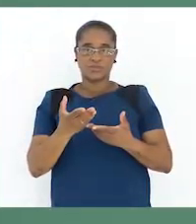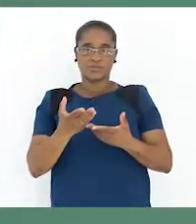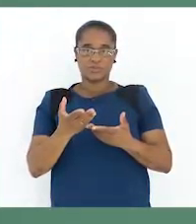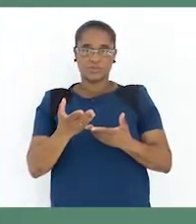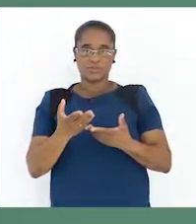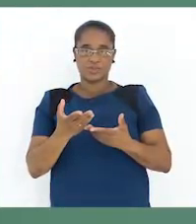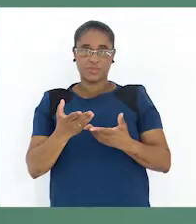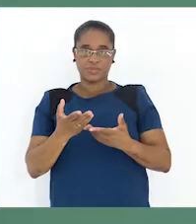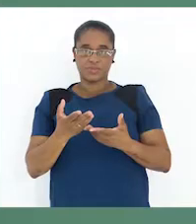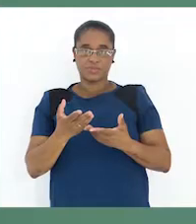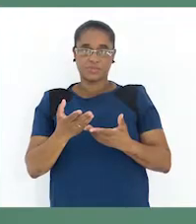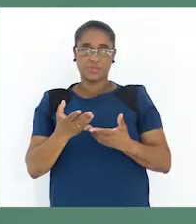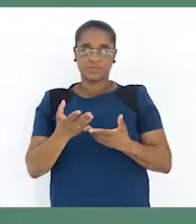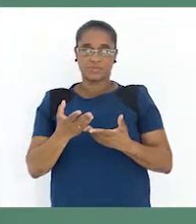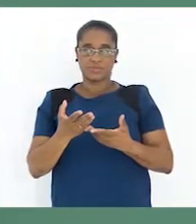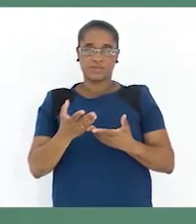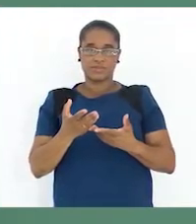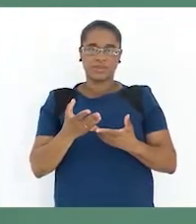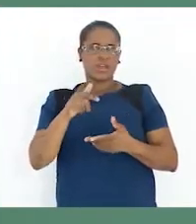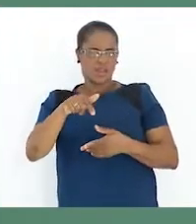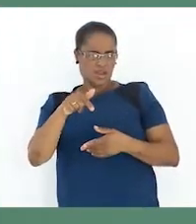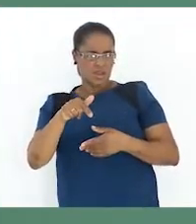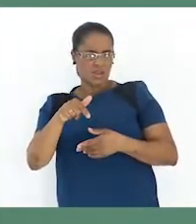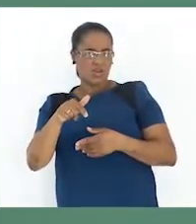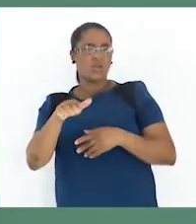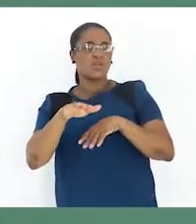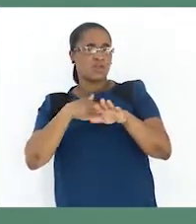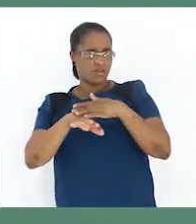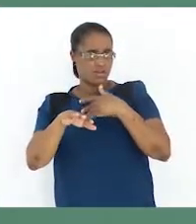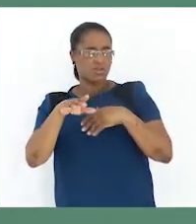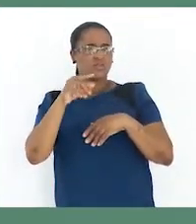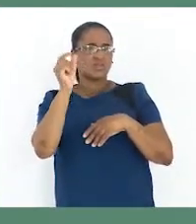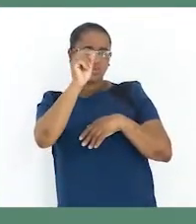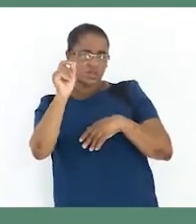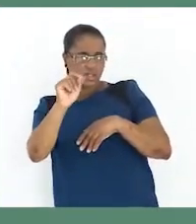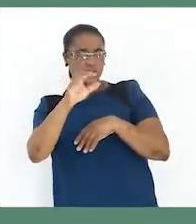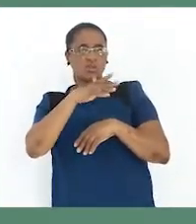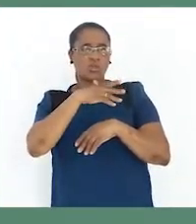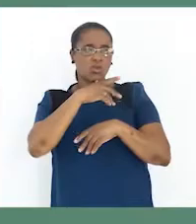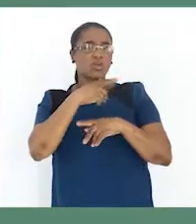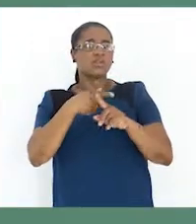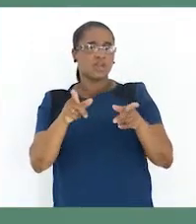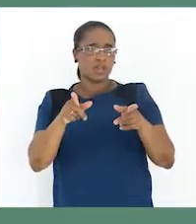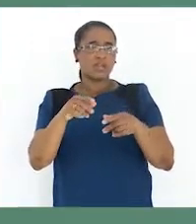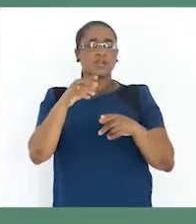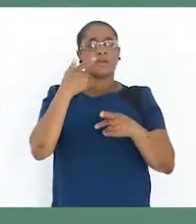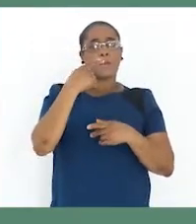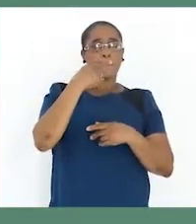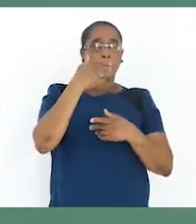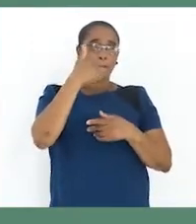usar um giz de cor diferente, mas isso tem um motivo. b ao quadrado